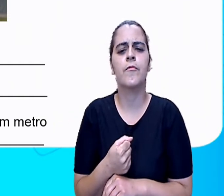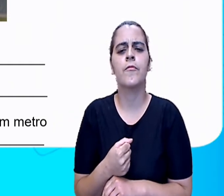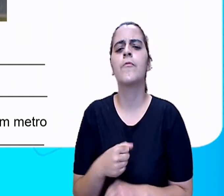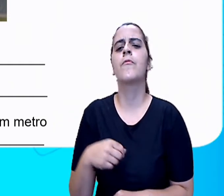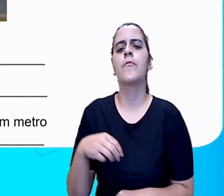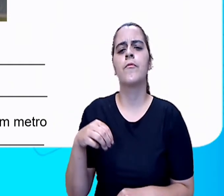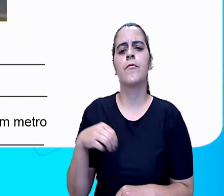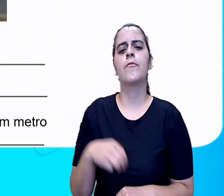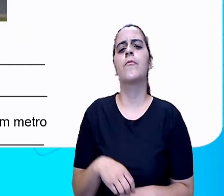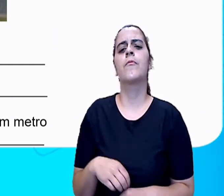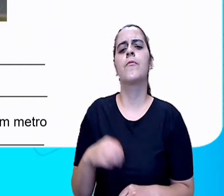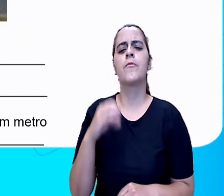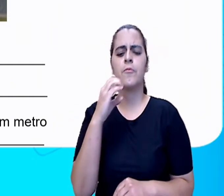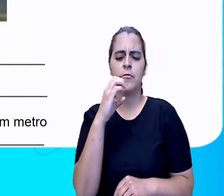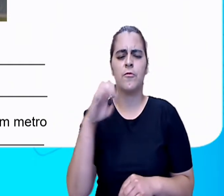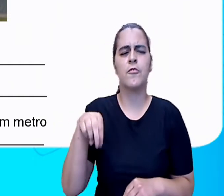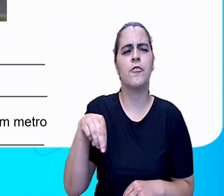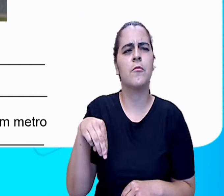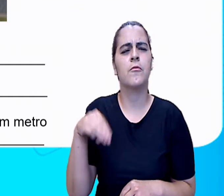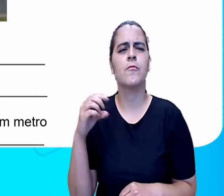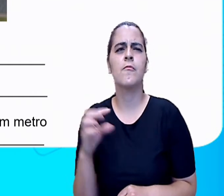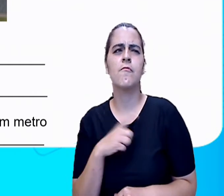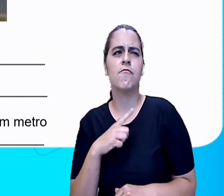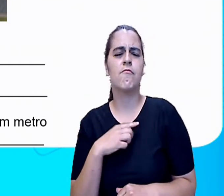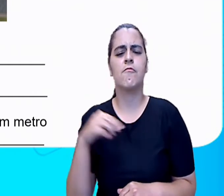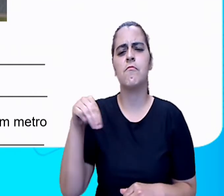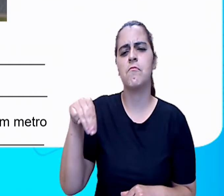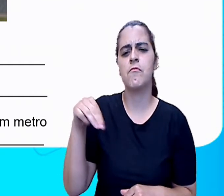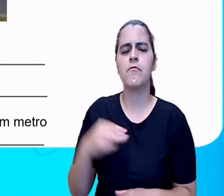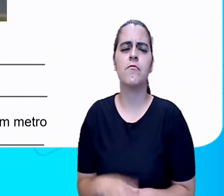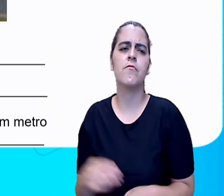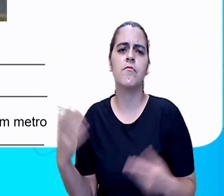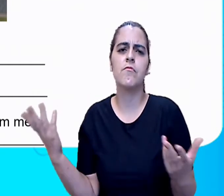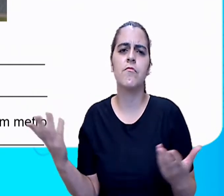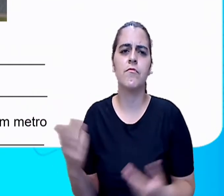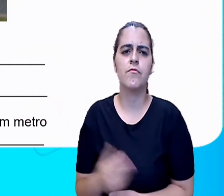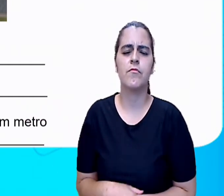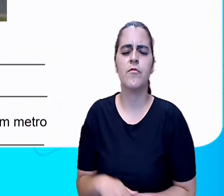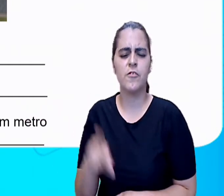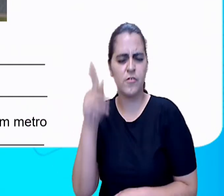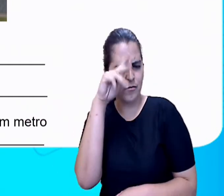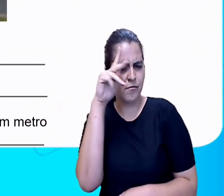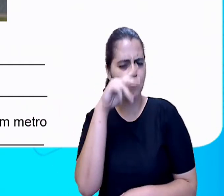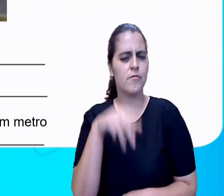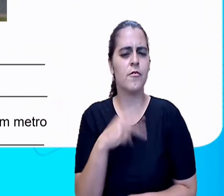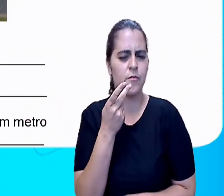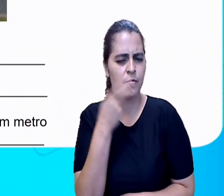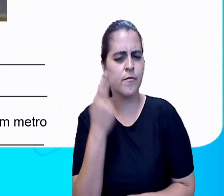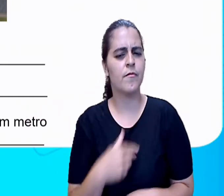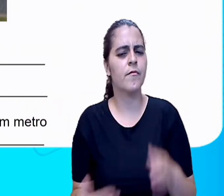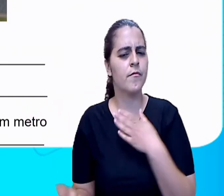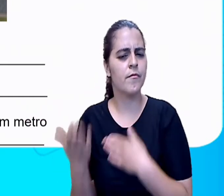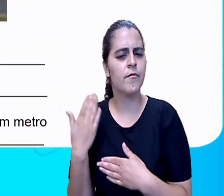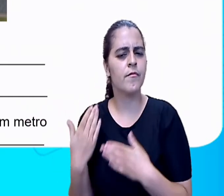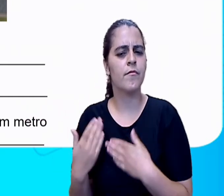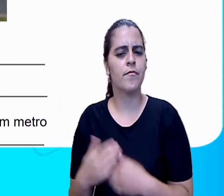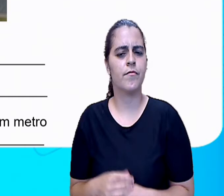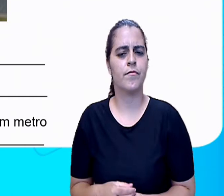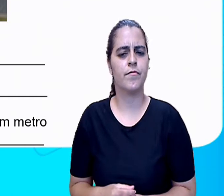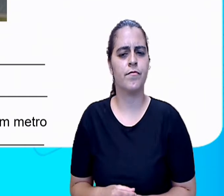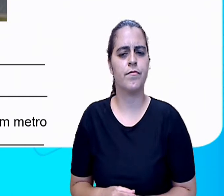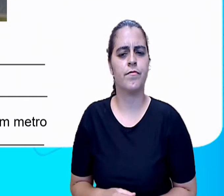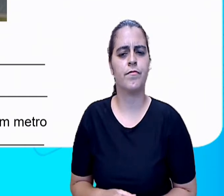metro? Bom, quantos centímetros eu tenho em 1 metro? Você lembra aí que nós falamos? Muito